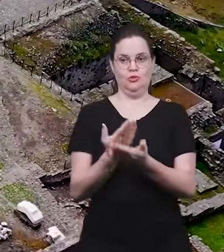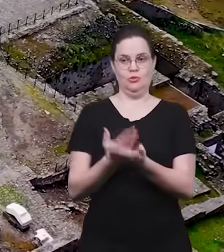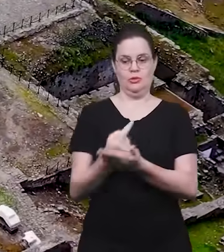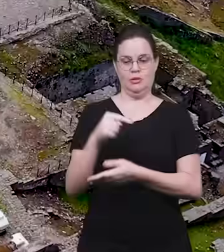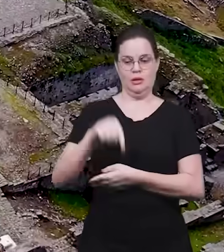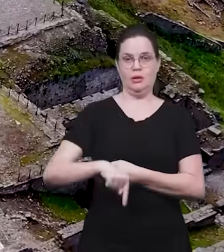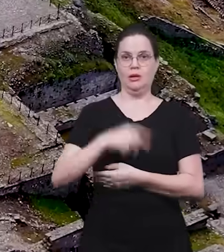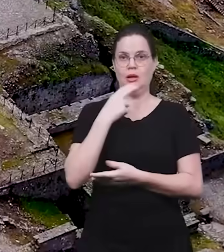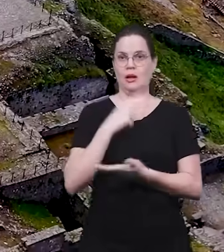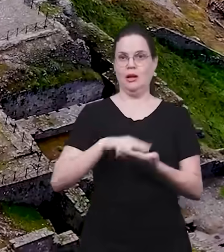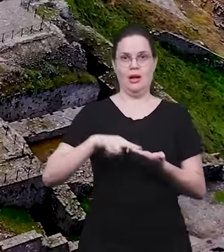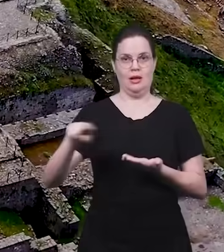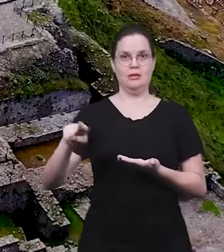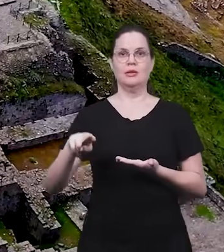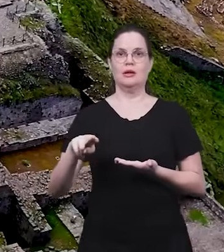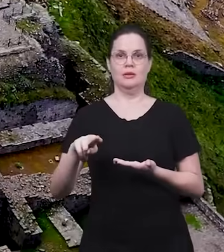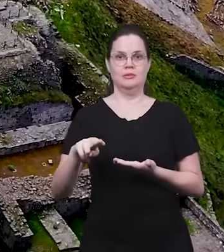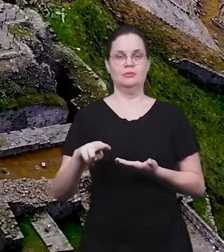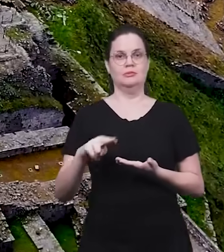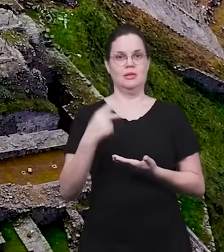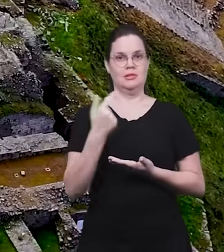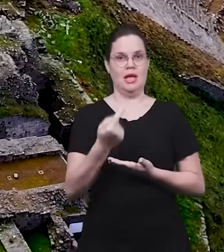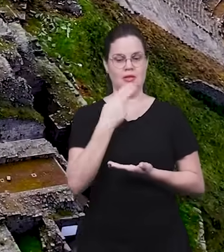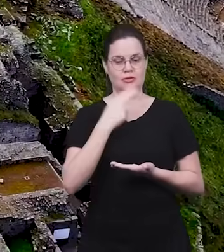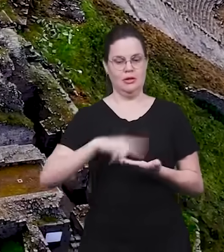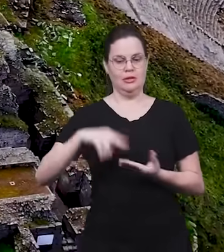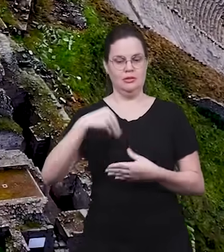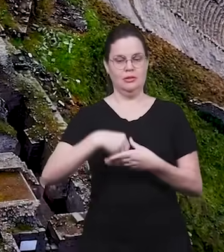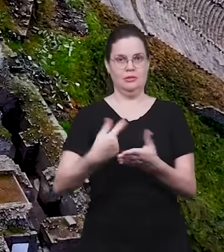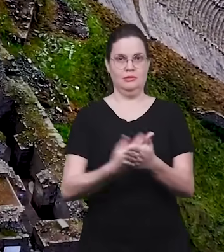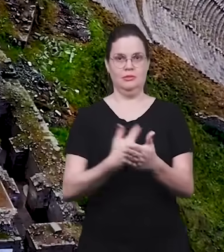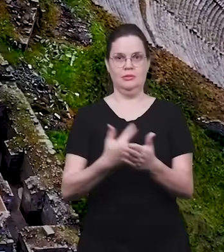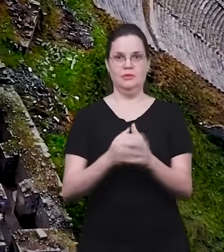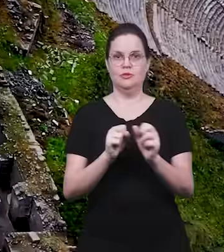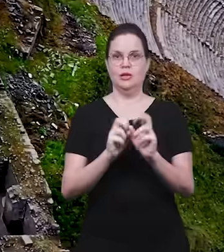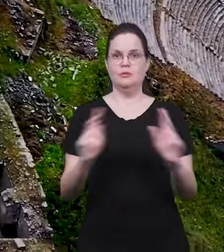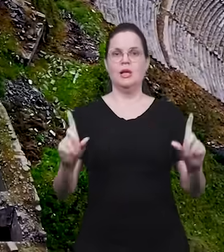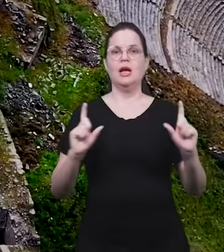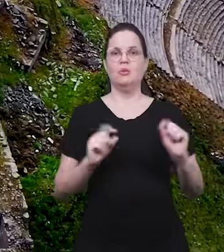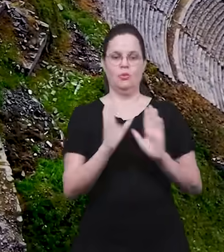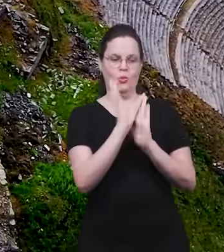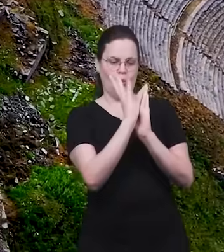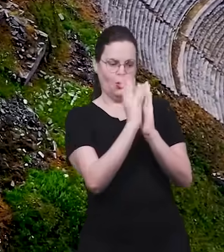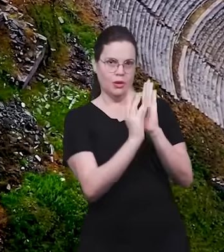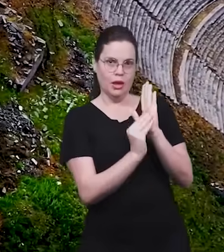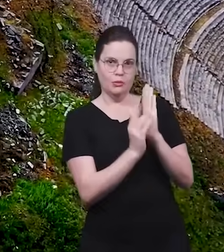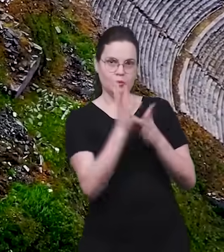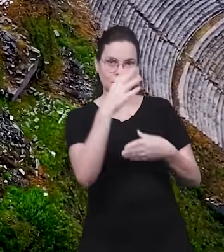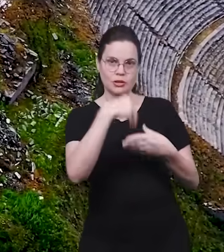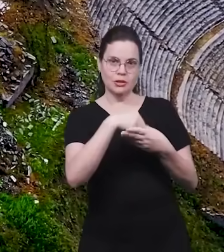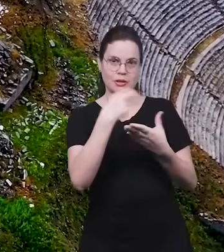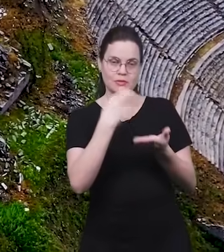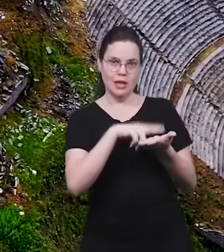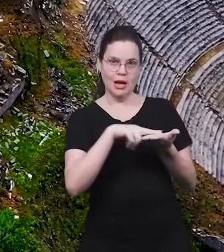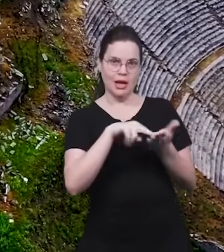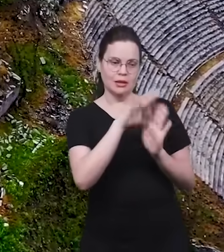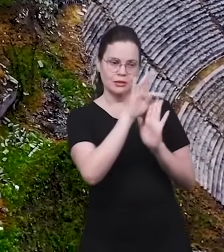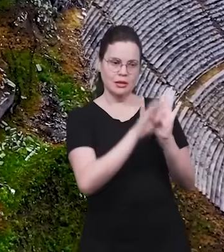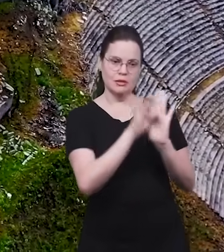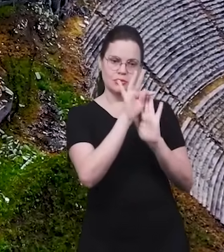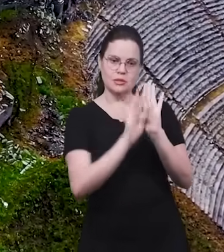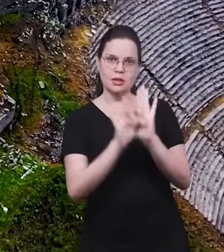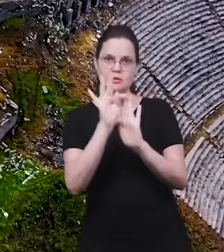das cartas? É trazer dentro desse conteúdo das cartas o que é